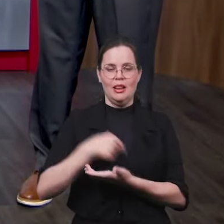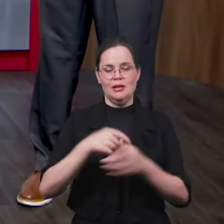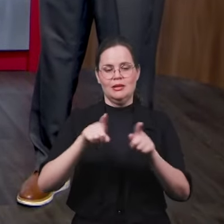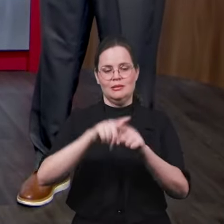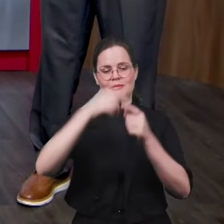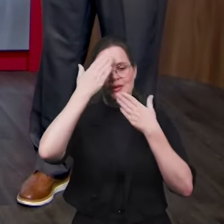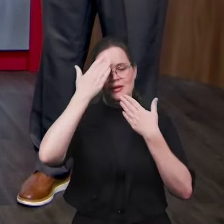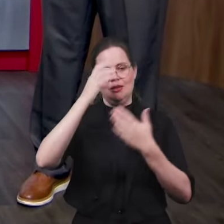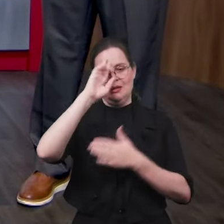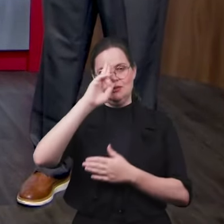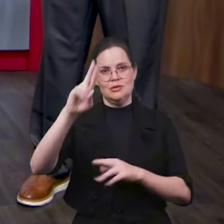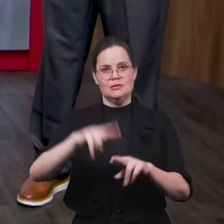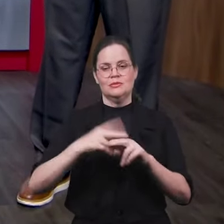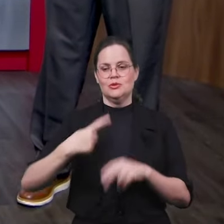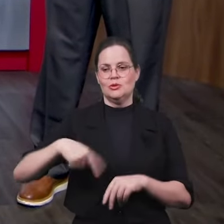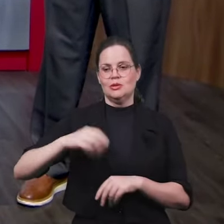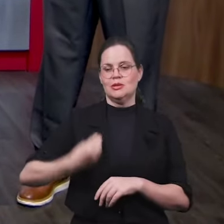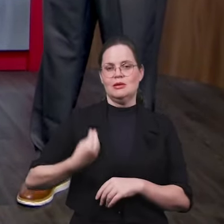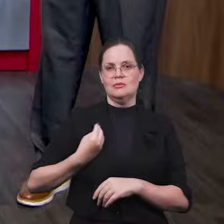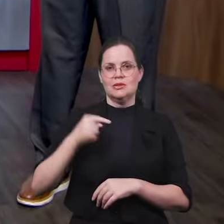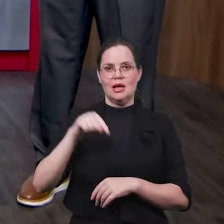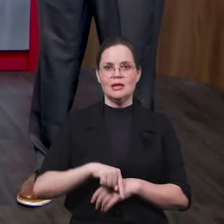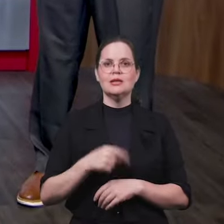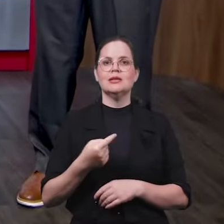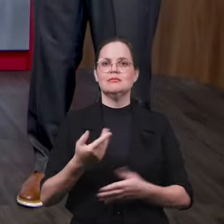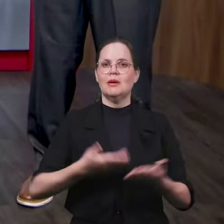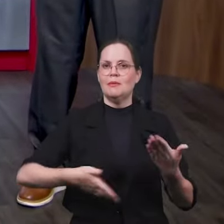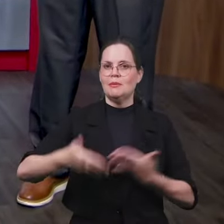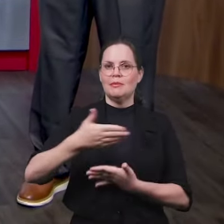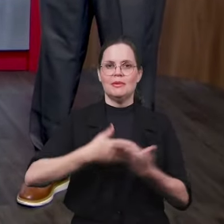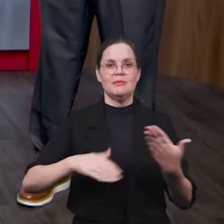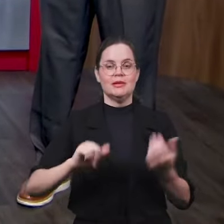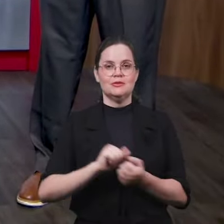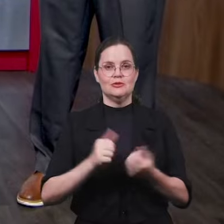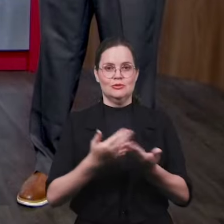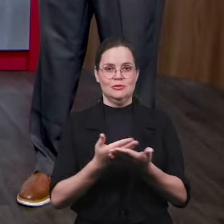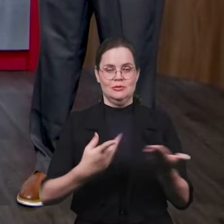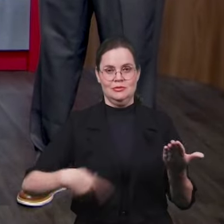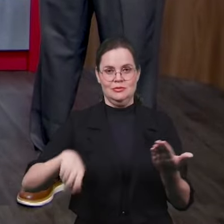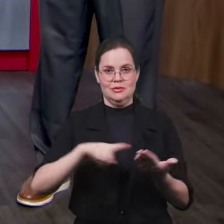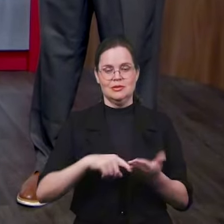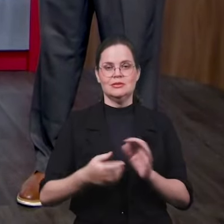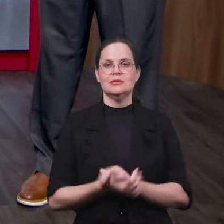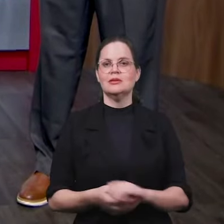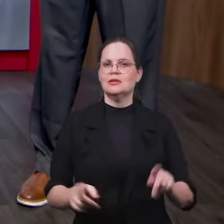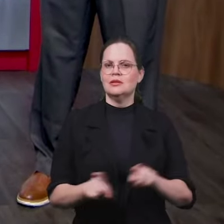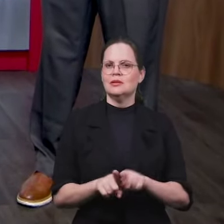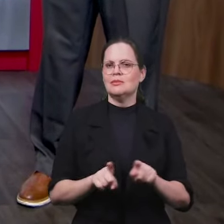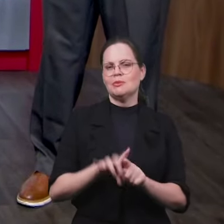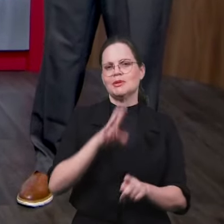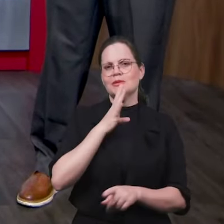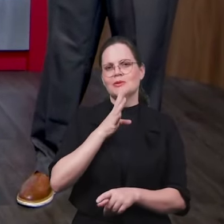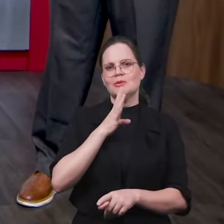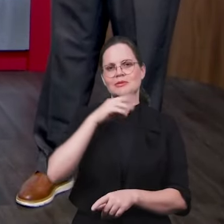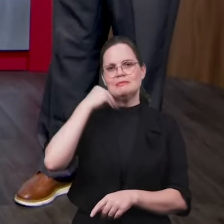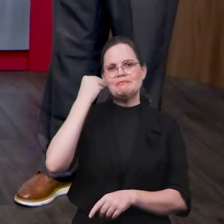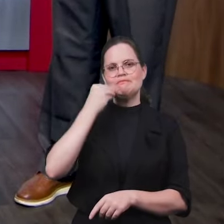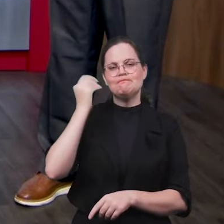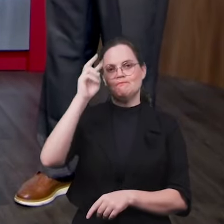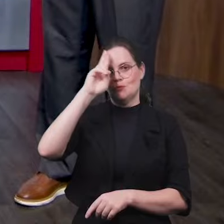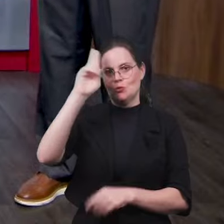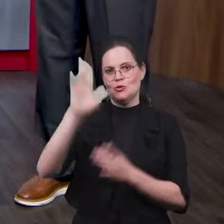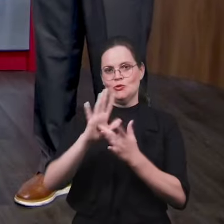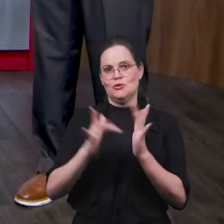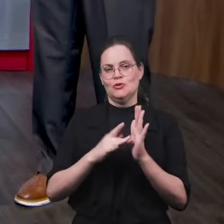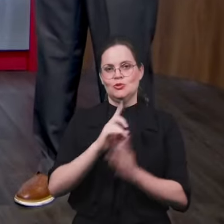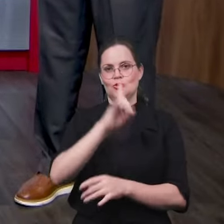inteiro, e damos graças ao Senhor por estarmos aqui compartilhando isso. Também por ter conhecido o Senhor, o